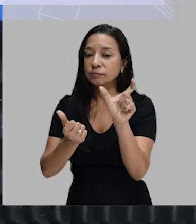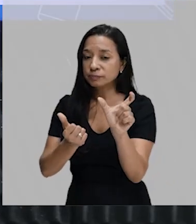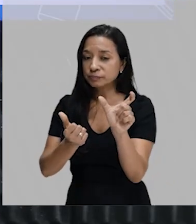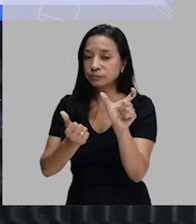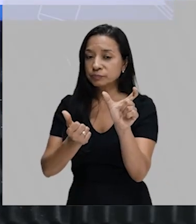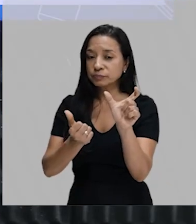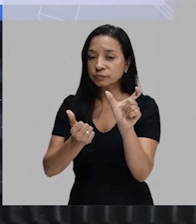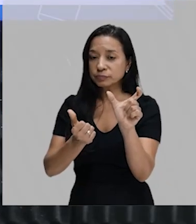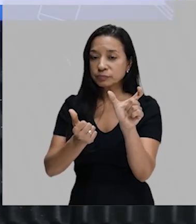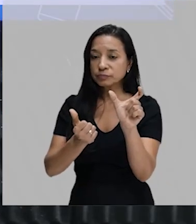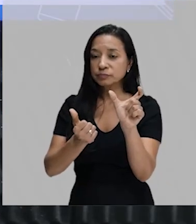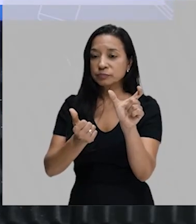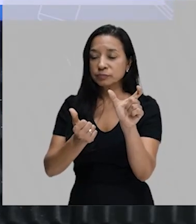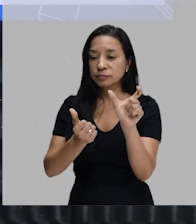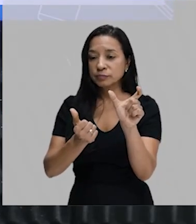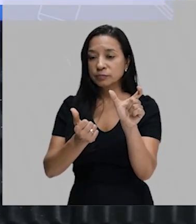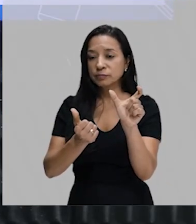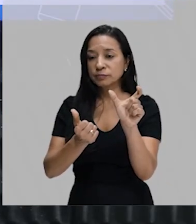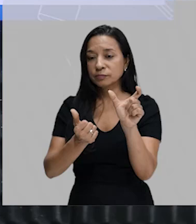por nosotras,